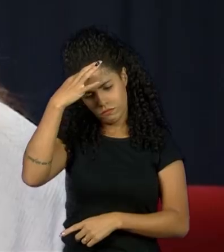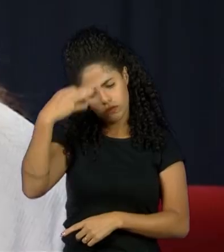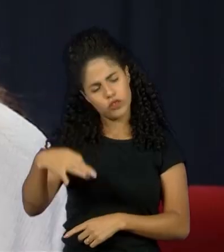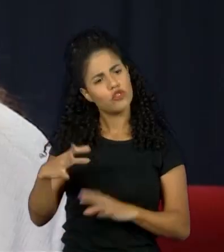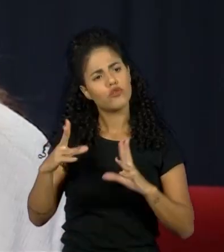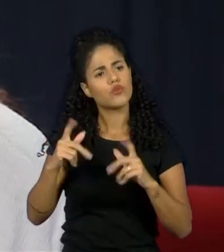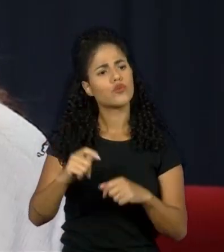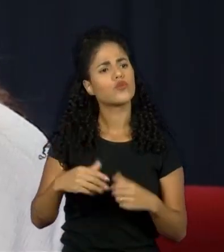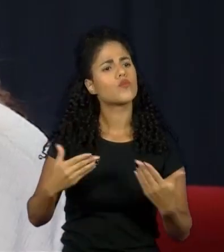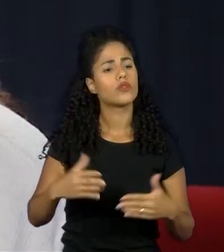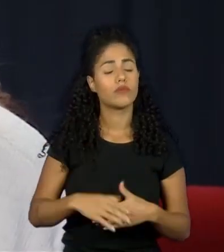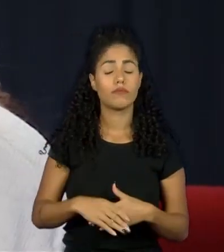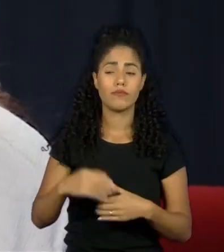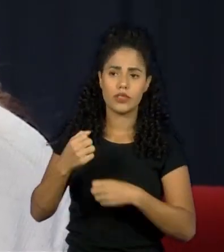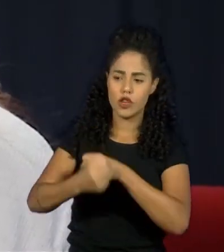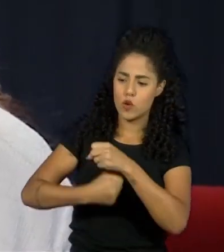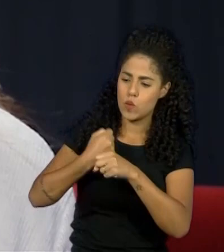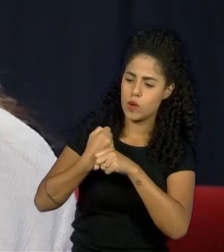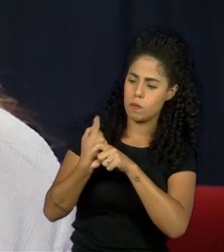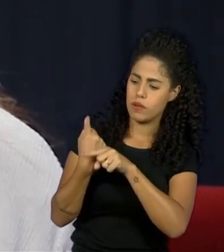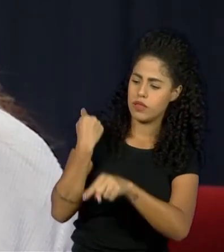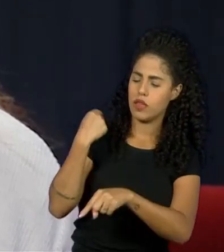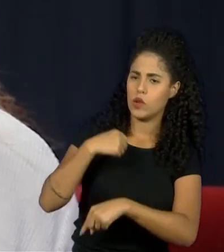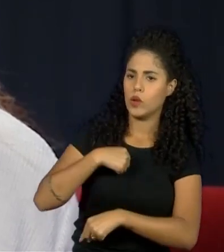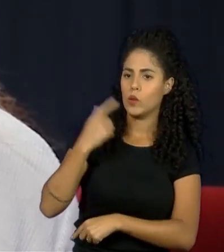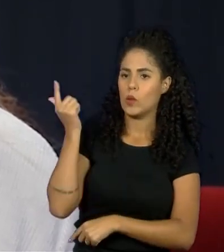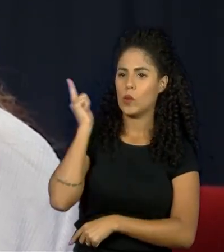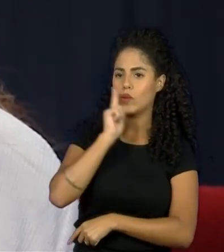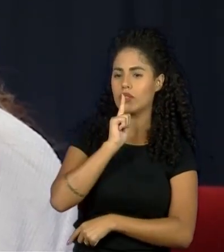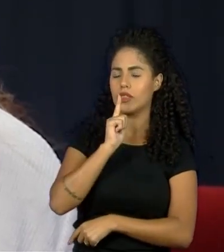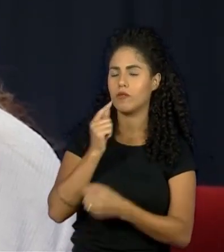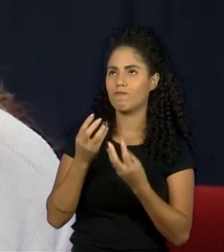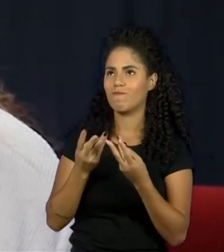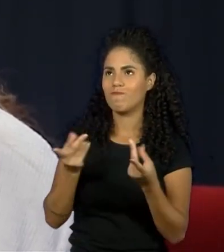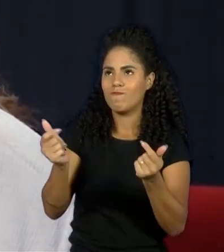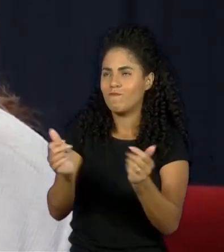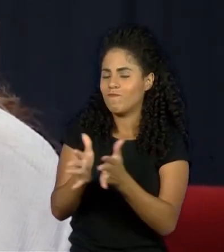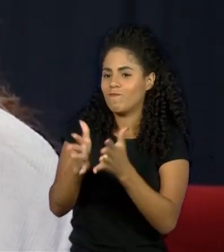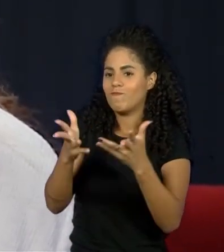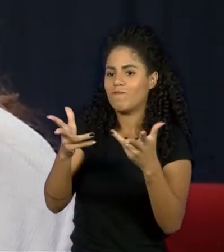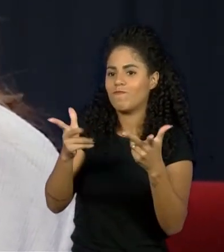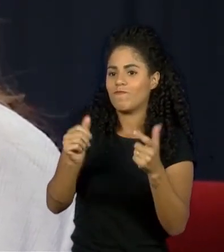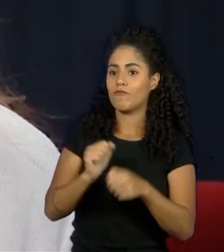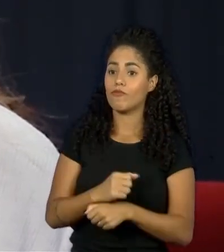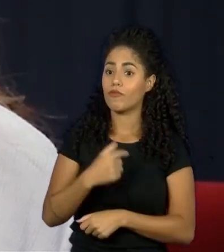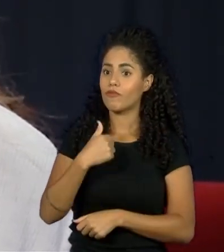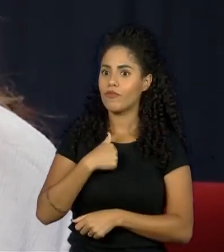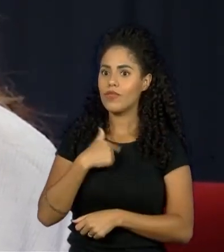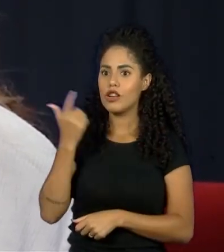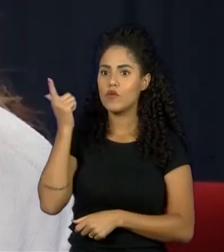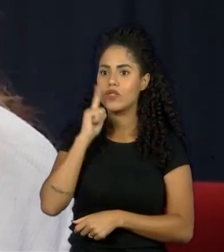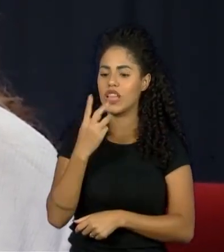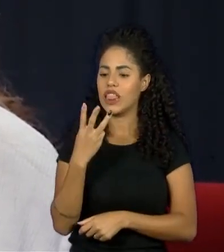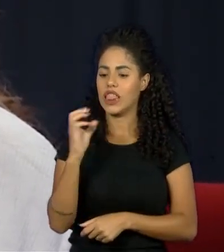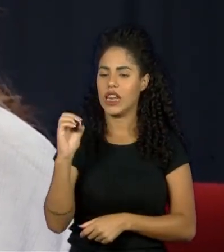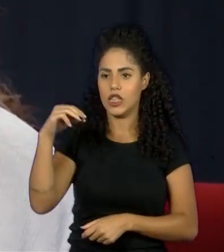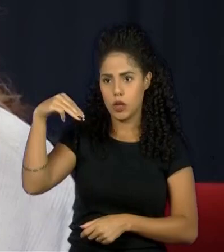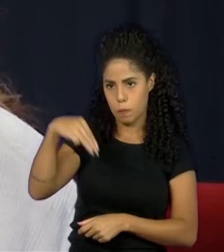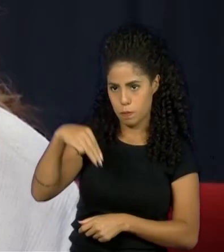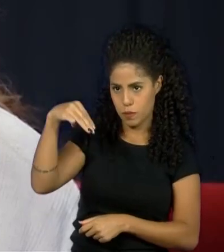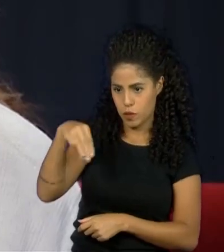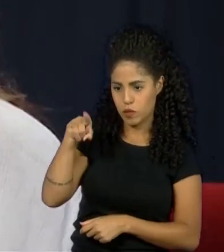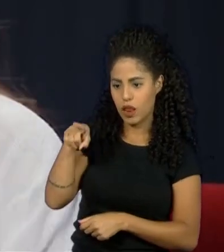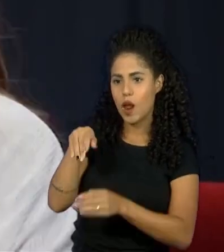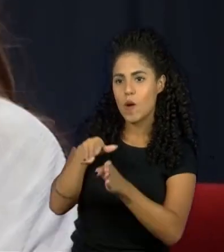no ano passado eu consegui uma coisa muito deliciosa eu consegui meia hora no Conselho Nacional de Educação